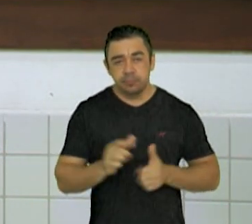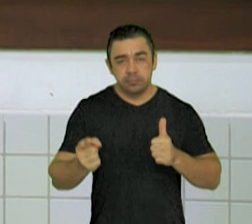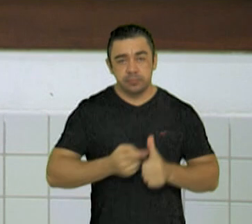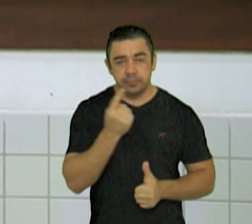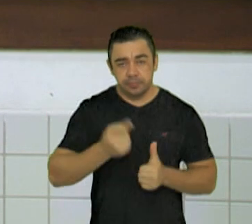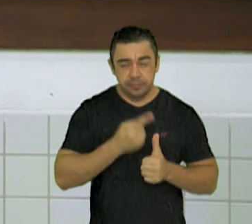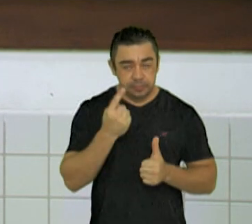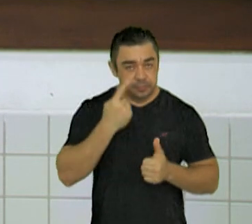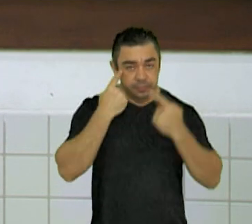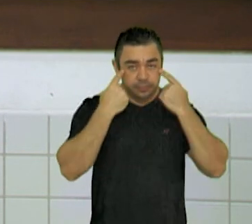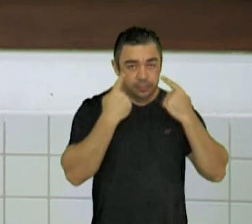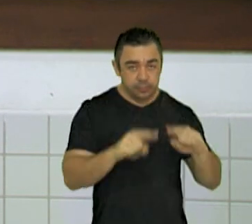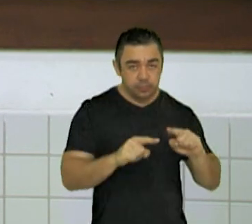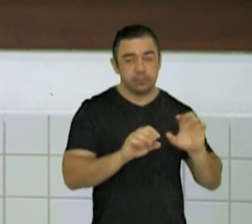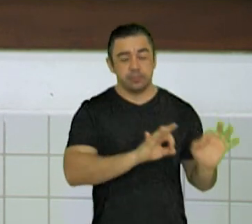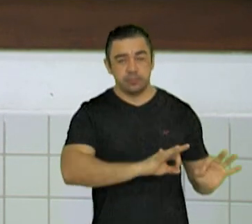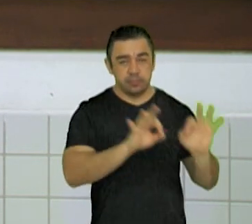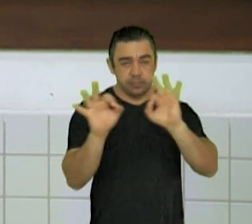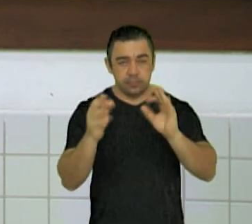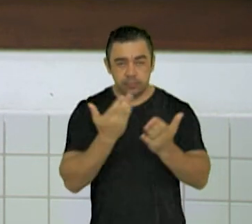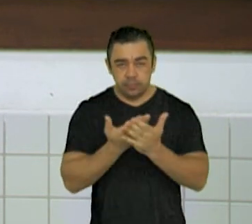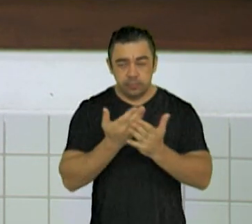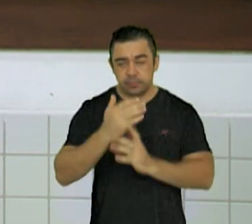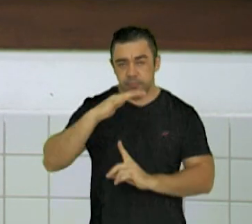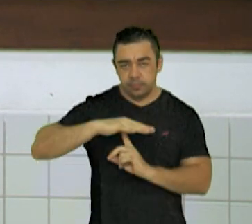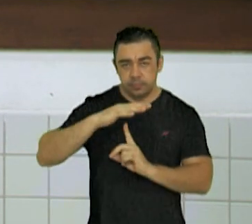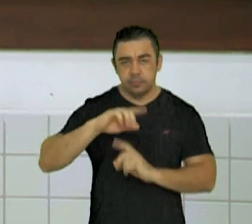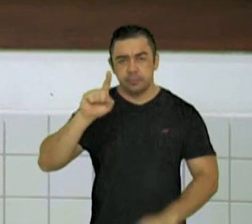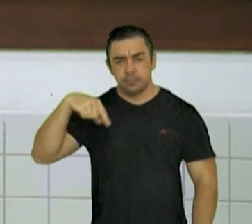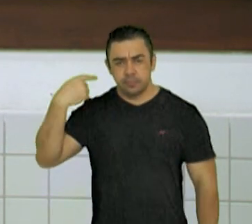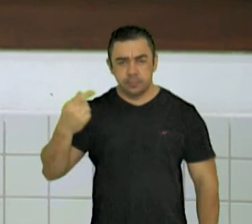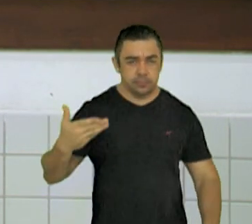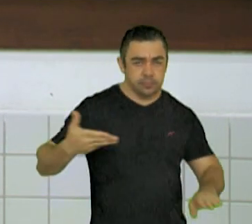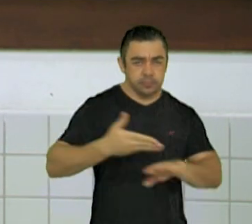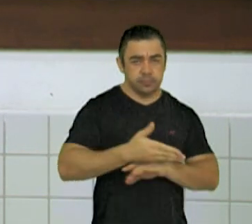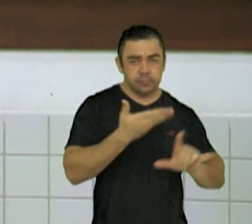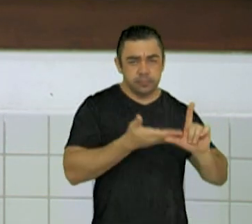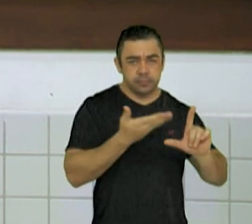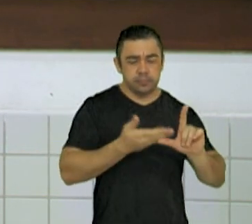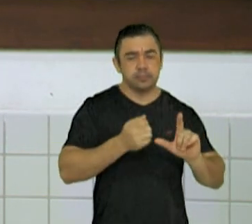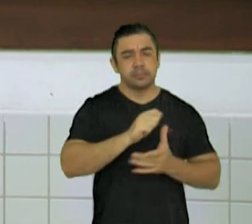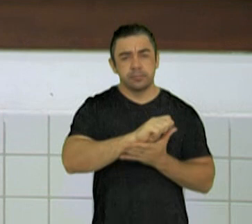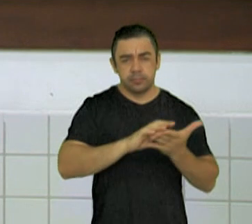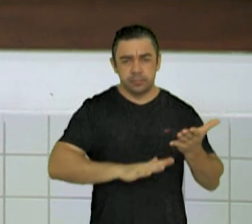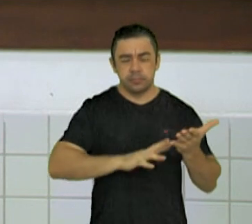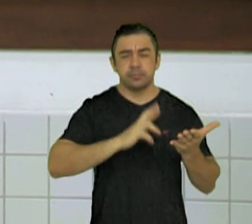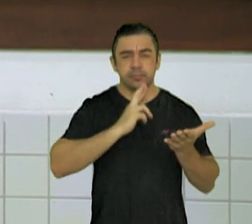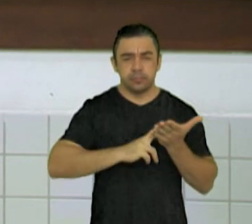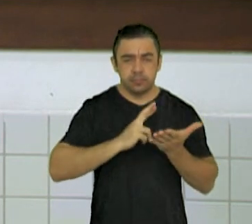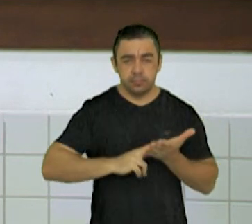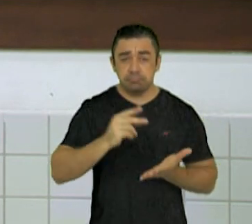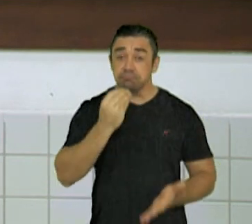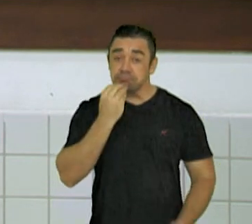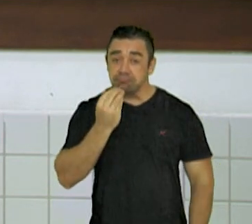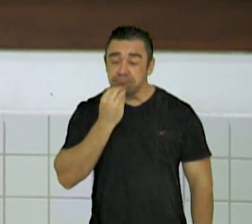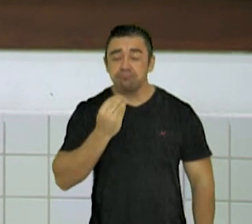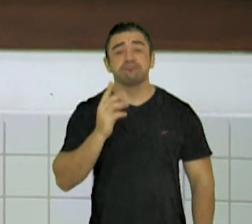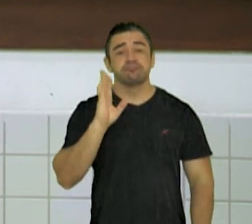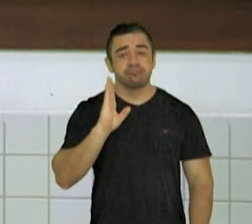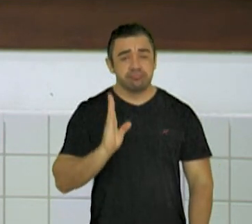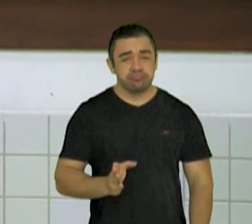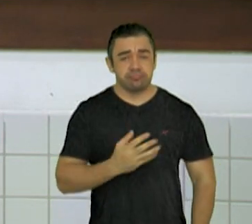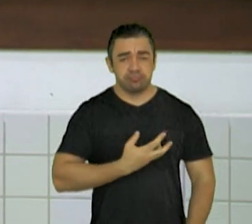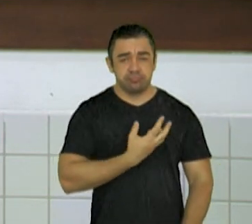Primeiro, assistam às aulas Paraná. Depois acesse o Google Classroom, realize as atividades testando seus conhecimentos e registrando a